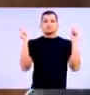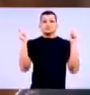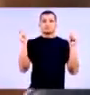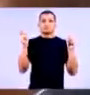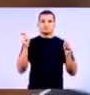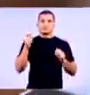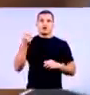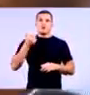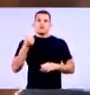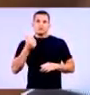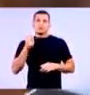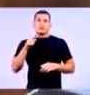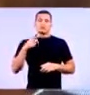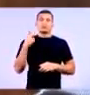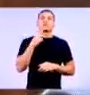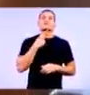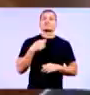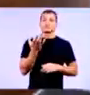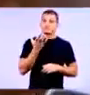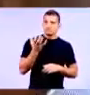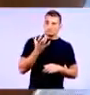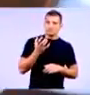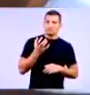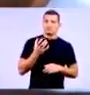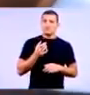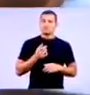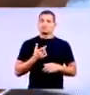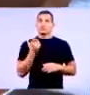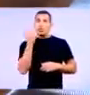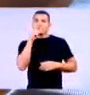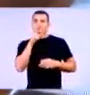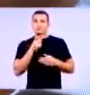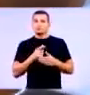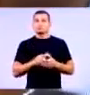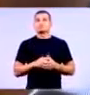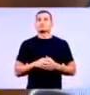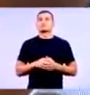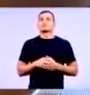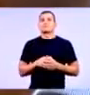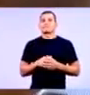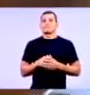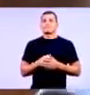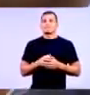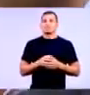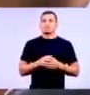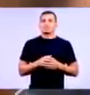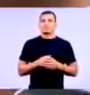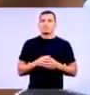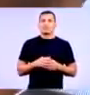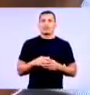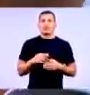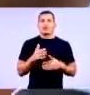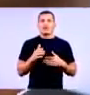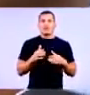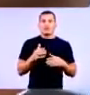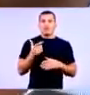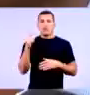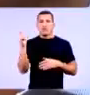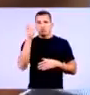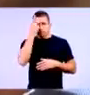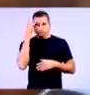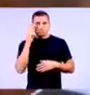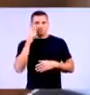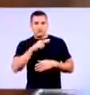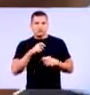em primeiro lugar a sua vontade de querer superar aquilo que o outro vê como impossível